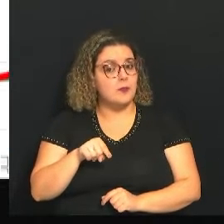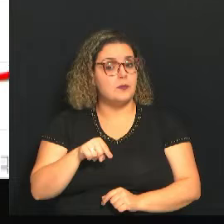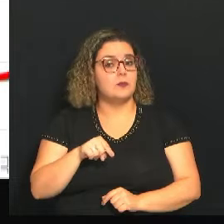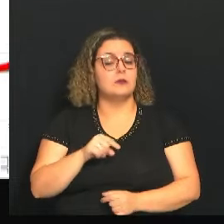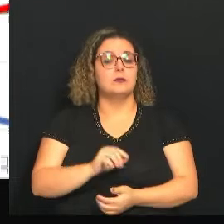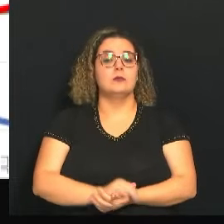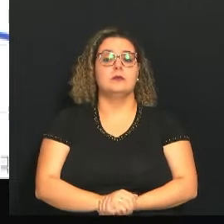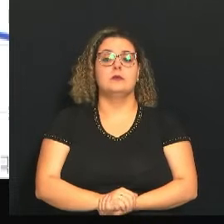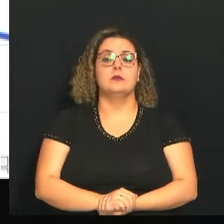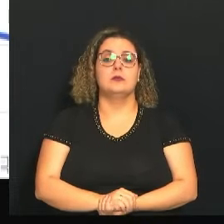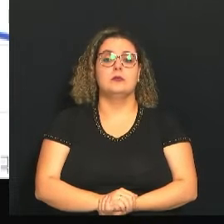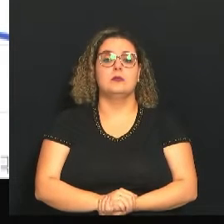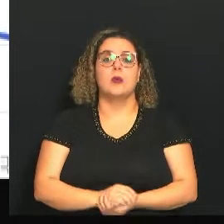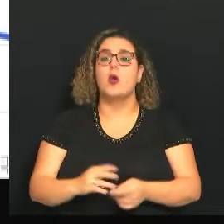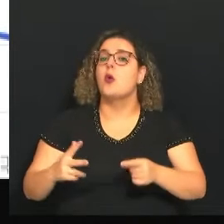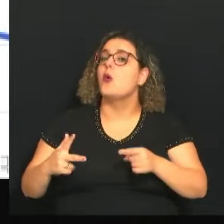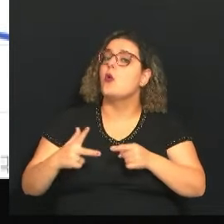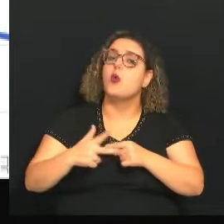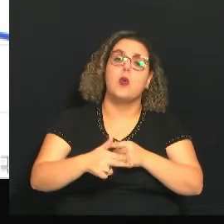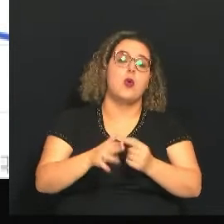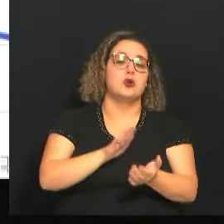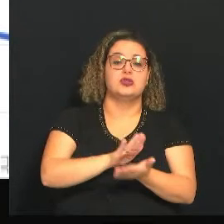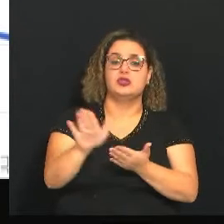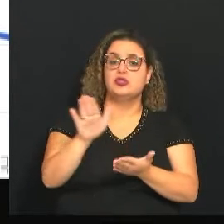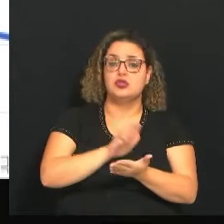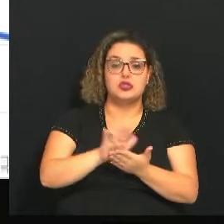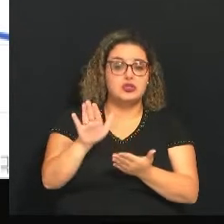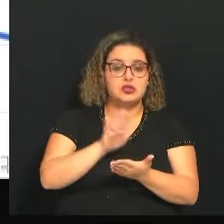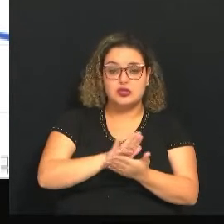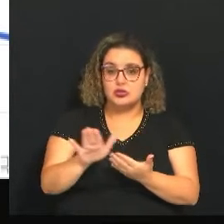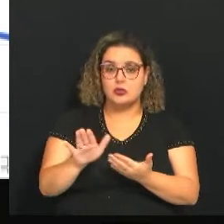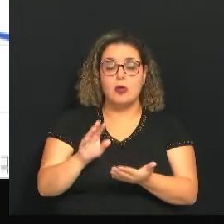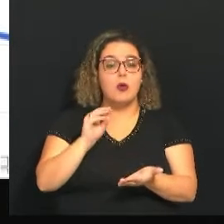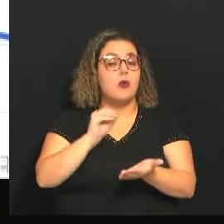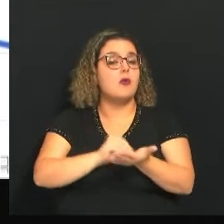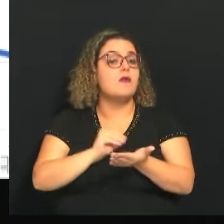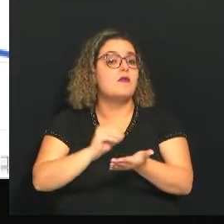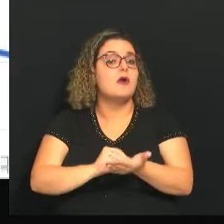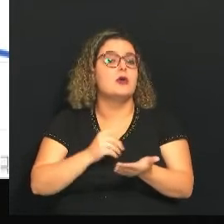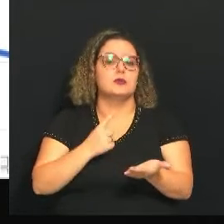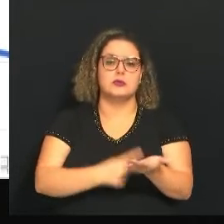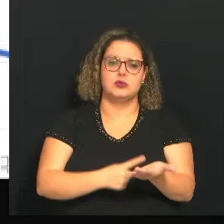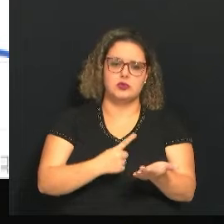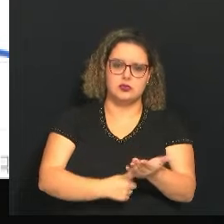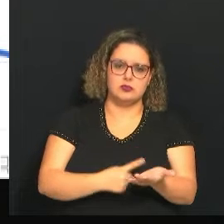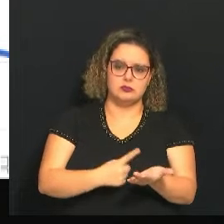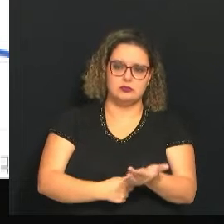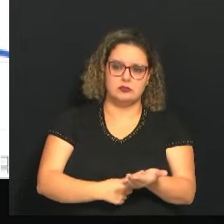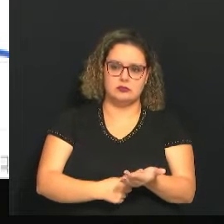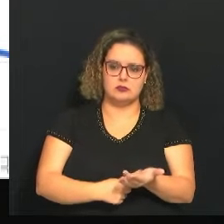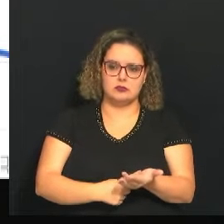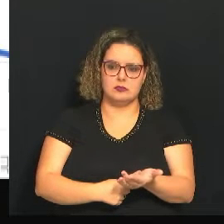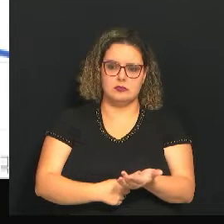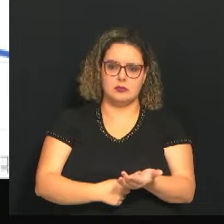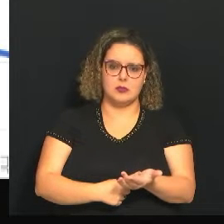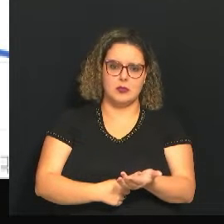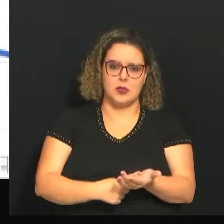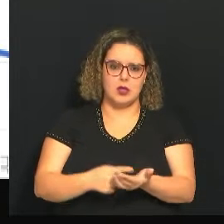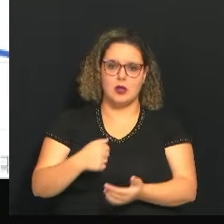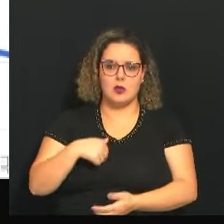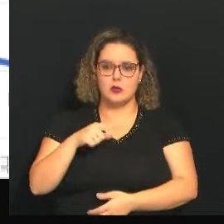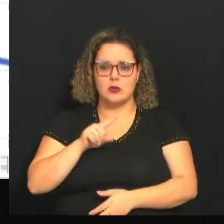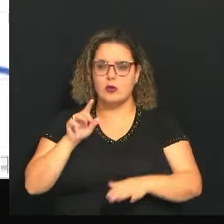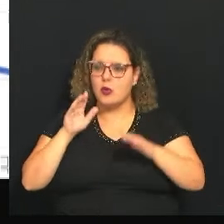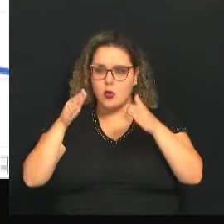um corte de despesa, né? ou uma falta de compromisso. Nem estou me apegando aos coeficientes